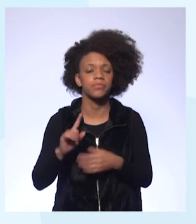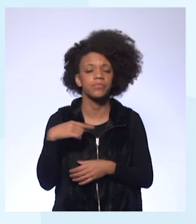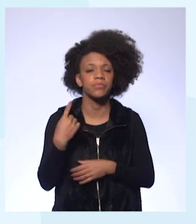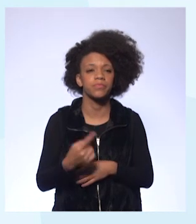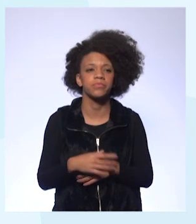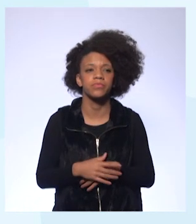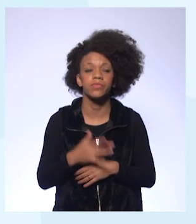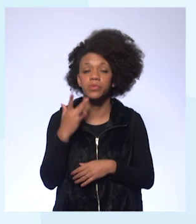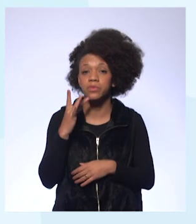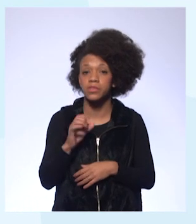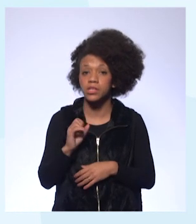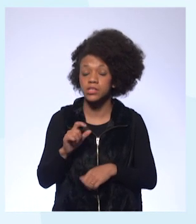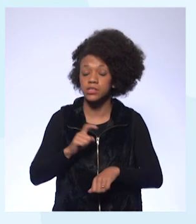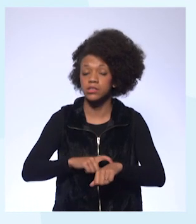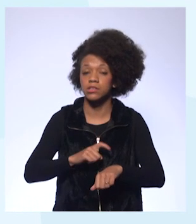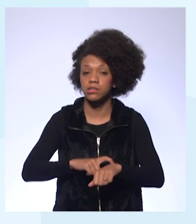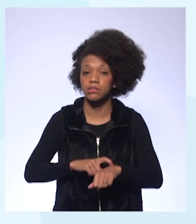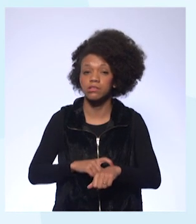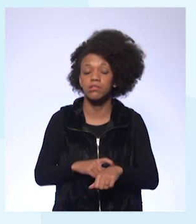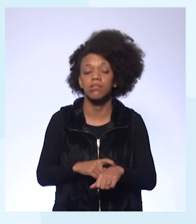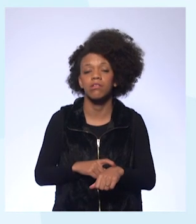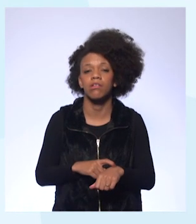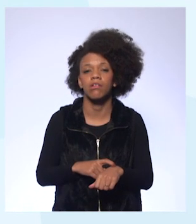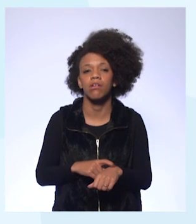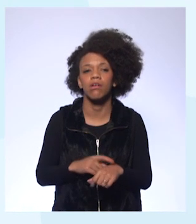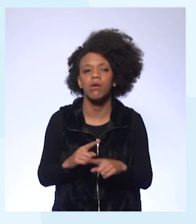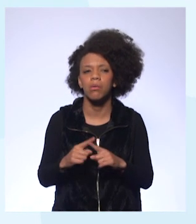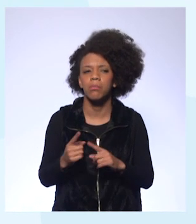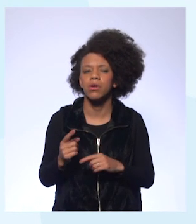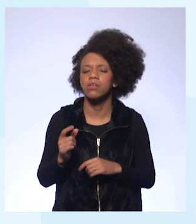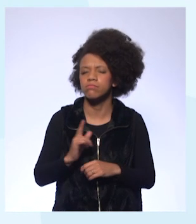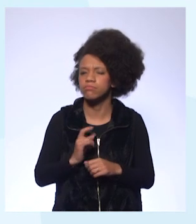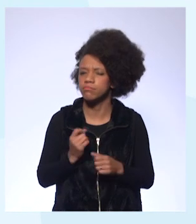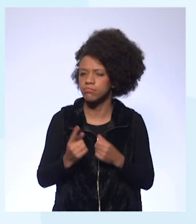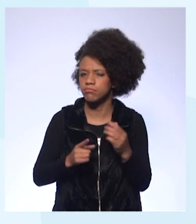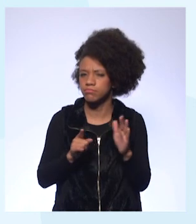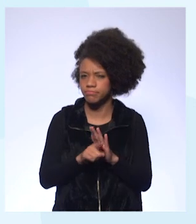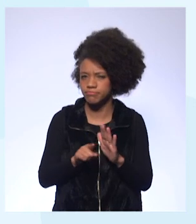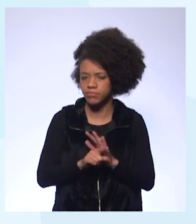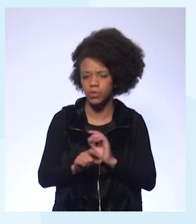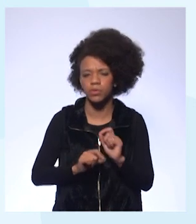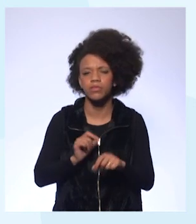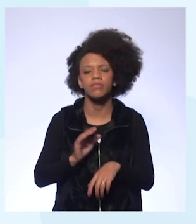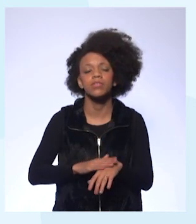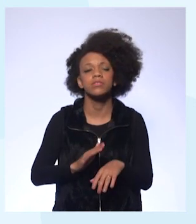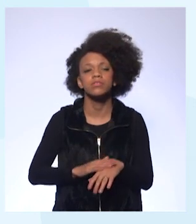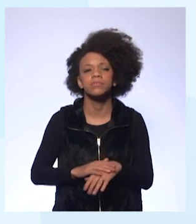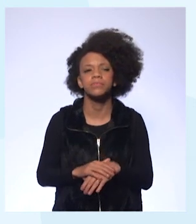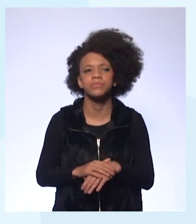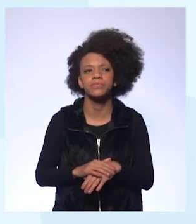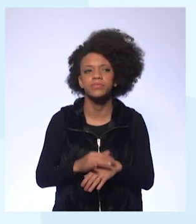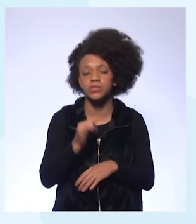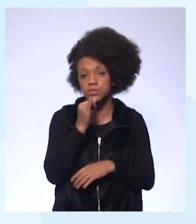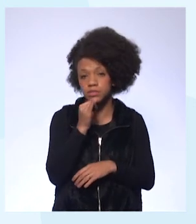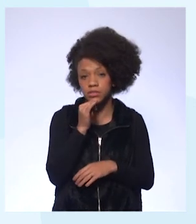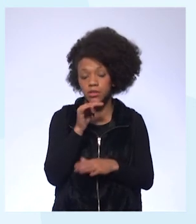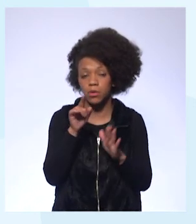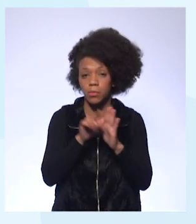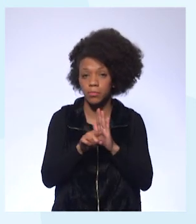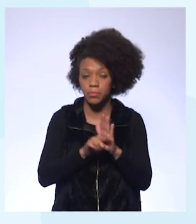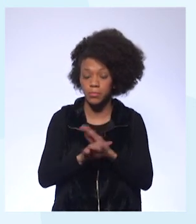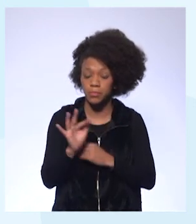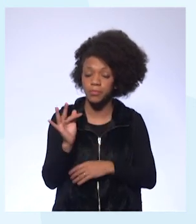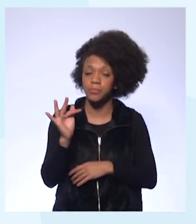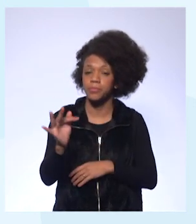agora eu não sei se vai dar tempo de fazer todos mas a gente tem aí algumas questões é isso não fazer vão fazer para gente fazer questões